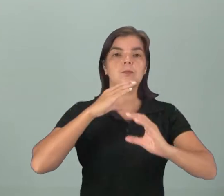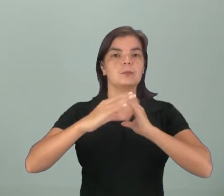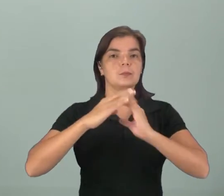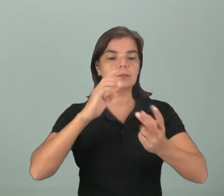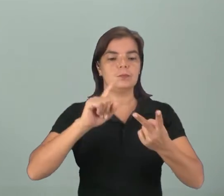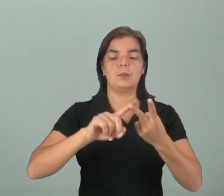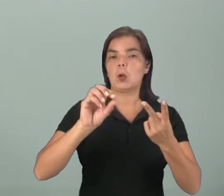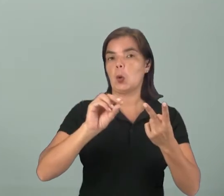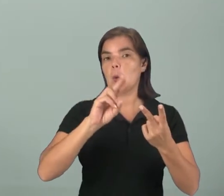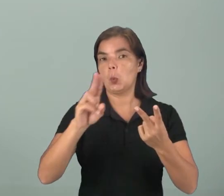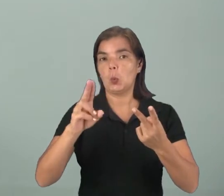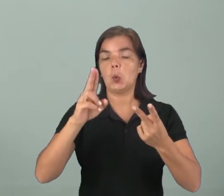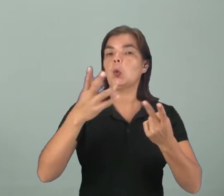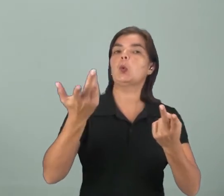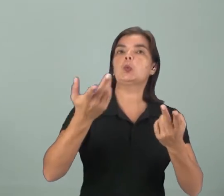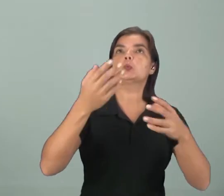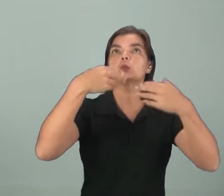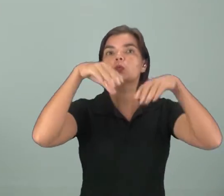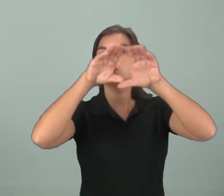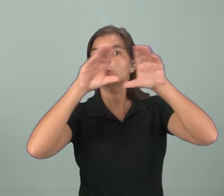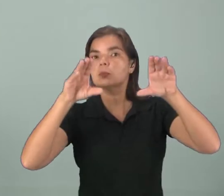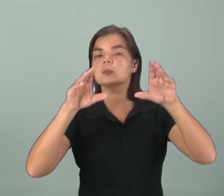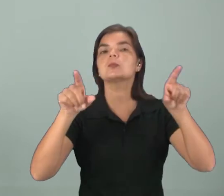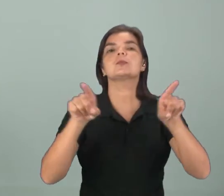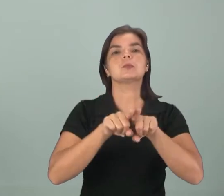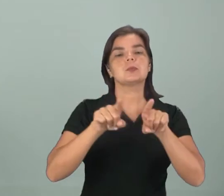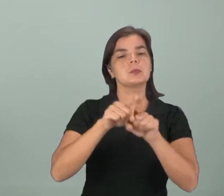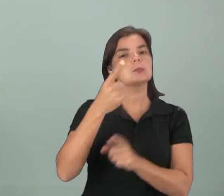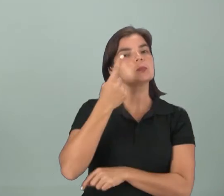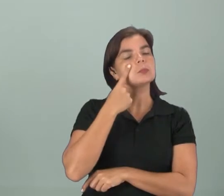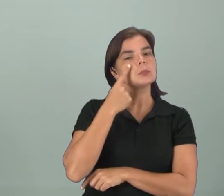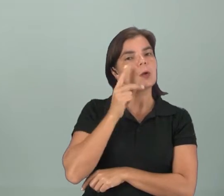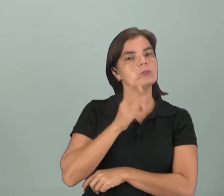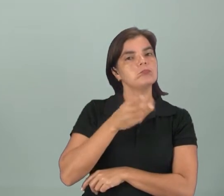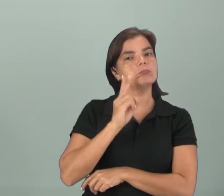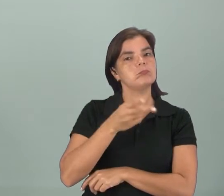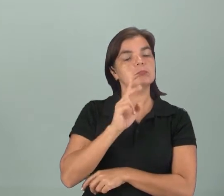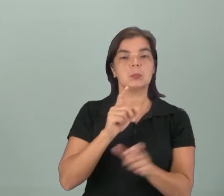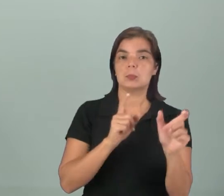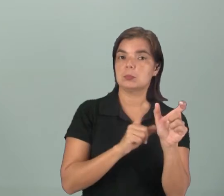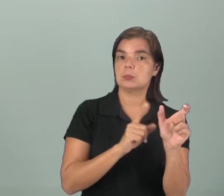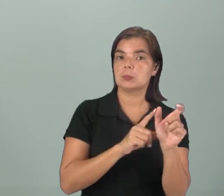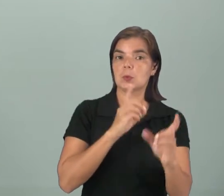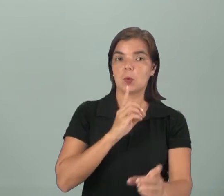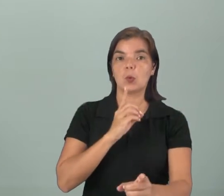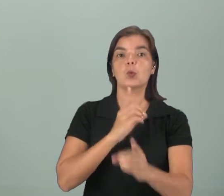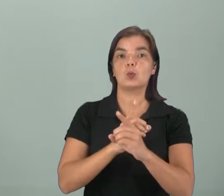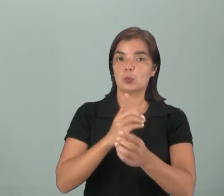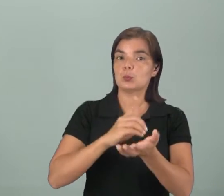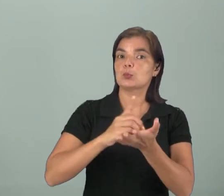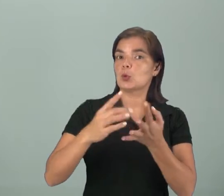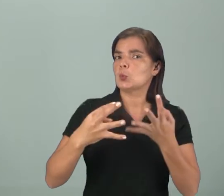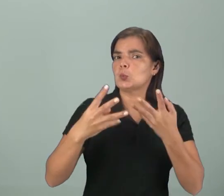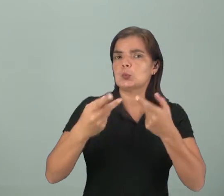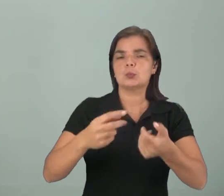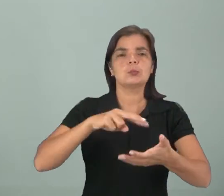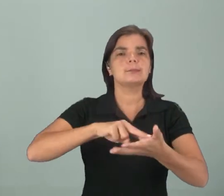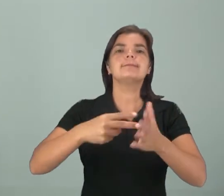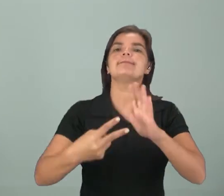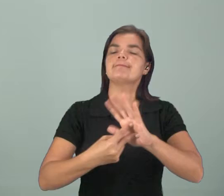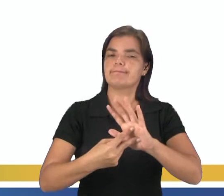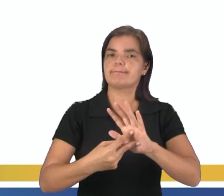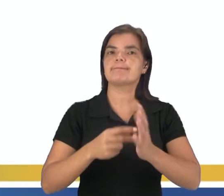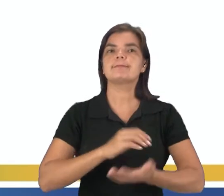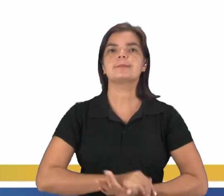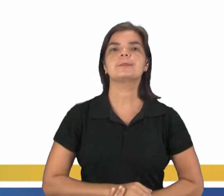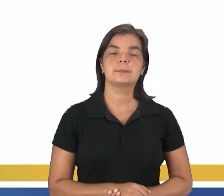música ou ao astro em si, e vocês vão ver que uma mesma palavra, vocês encontram no dicionário todos esses significados para